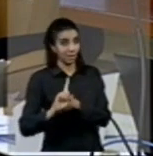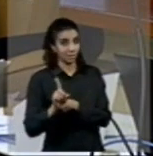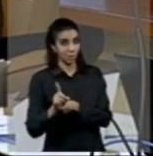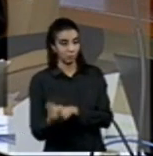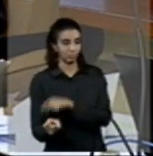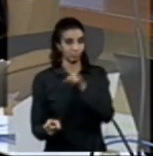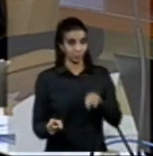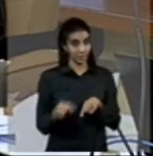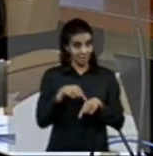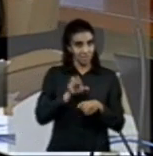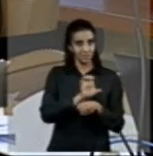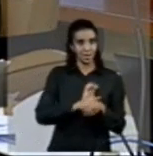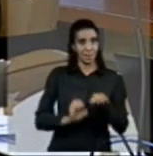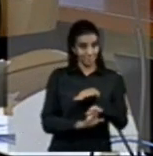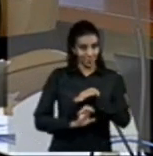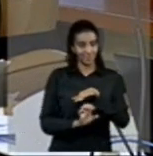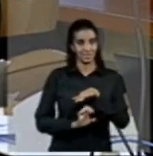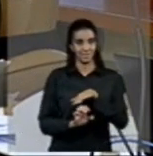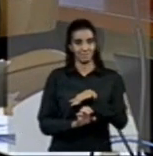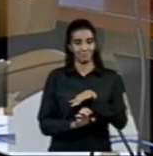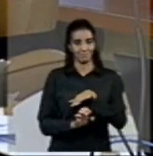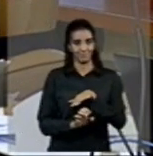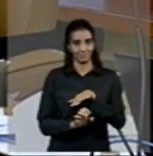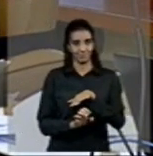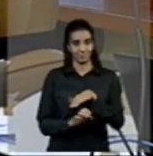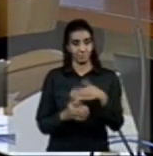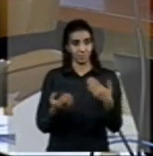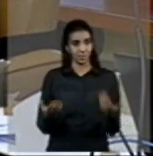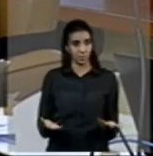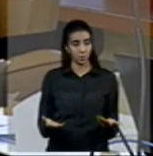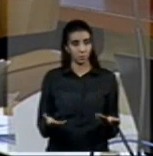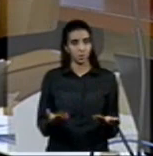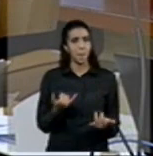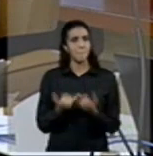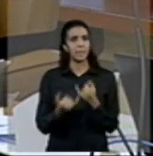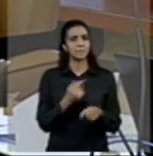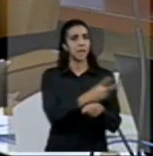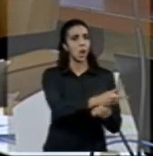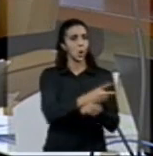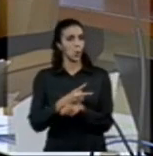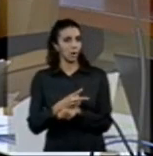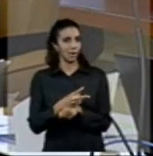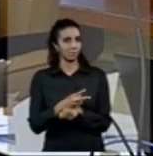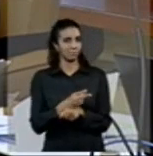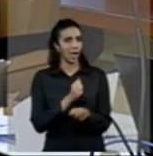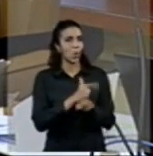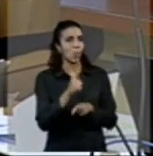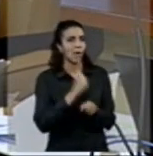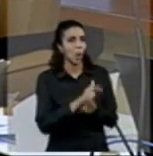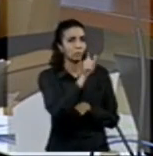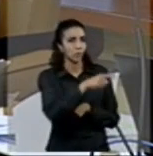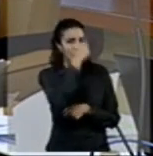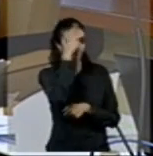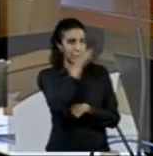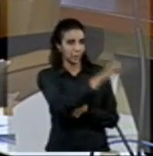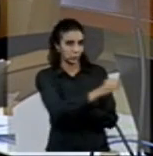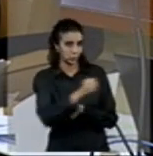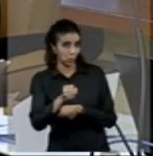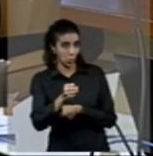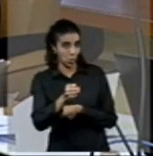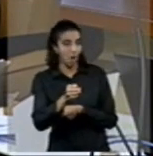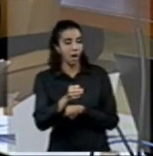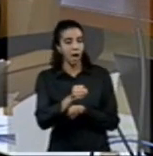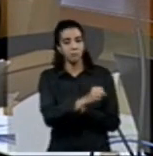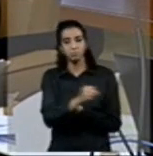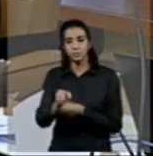empresa interposta. Trata-se de uma verdadeira locação de mão de obra necessária à execução